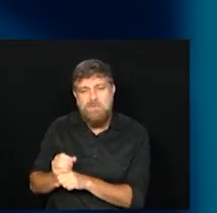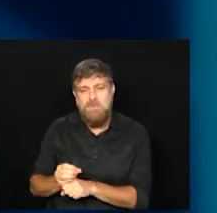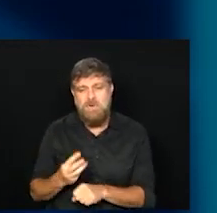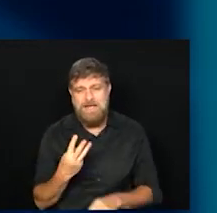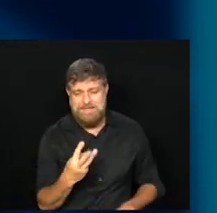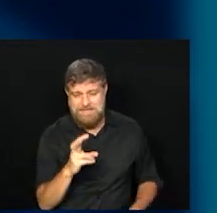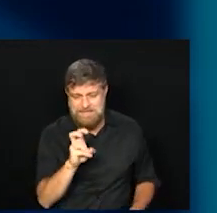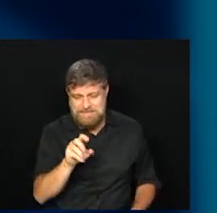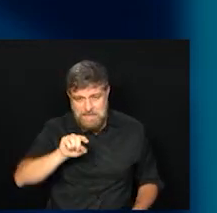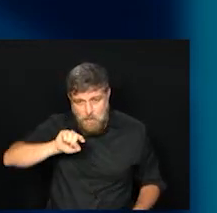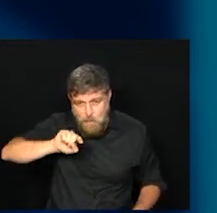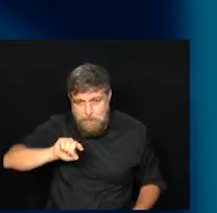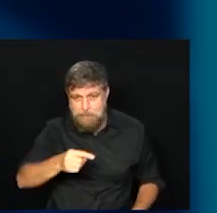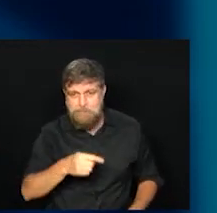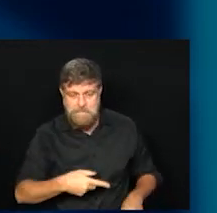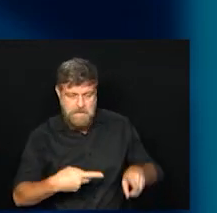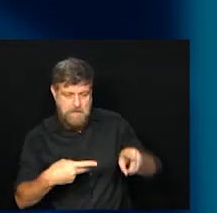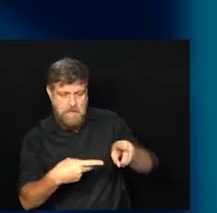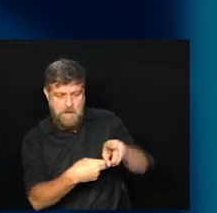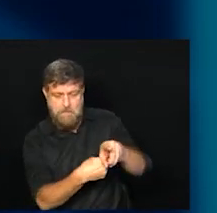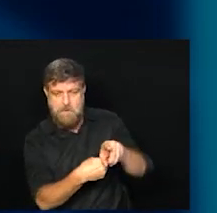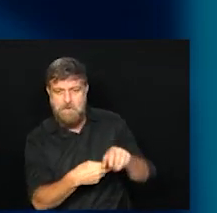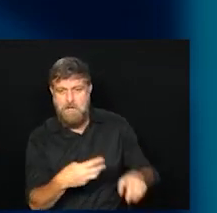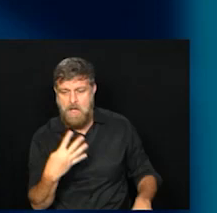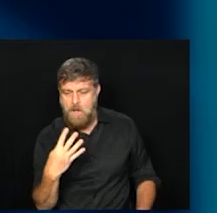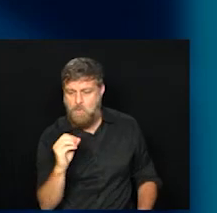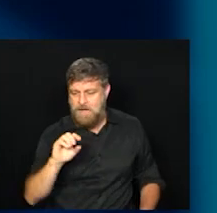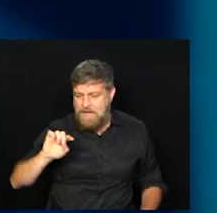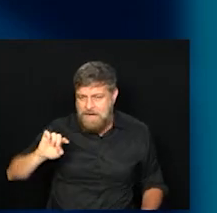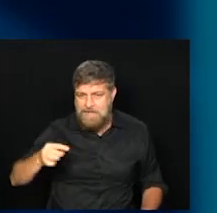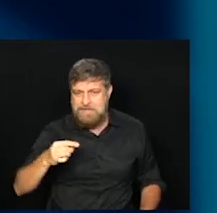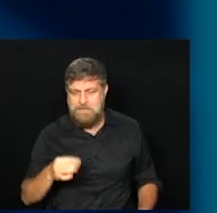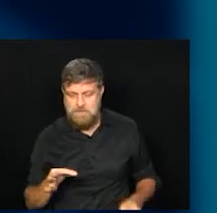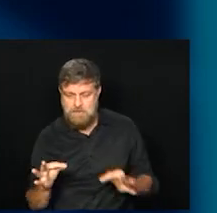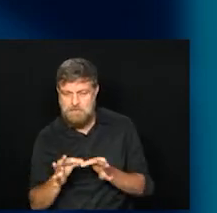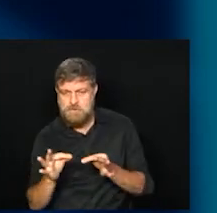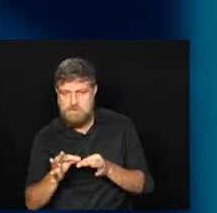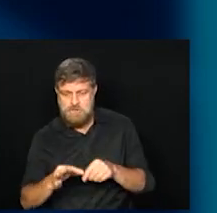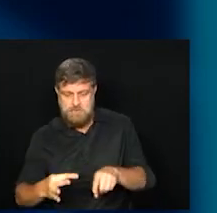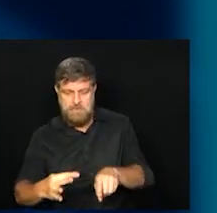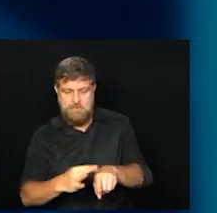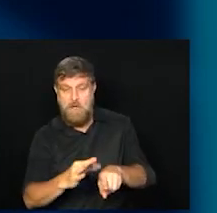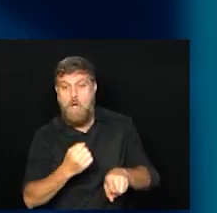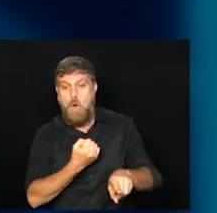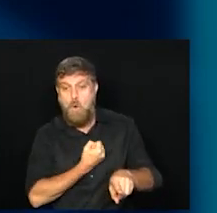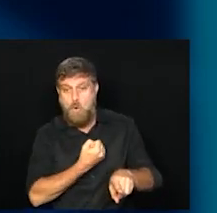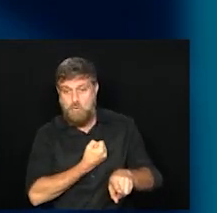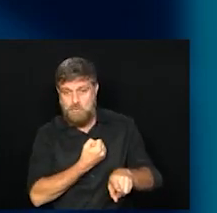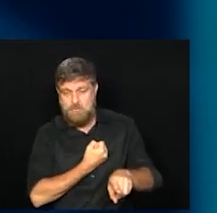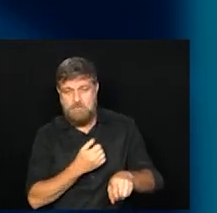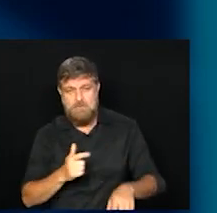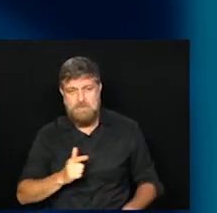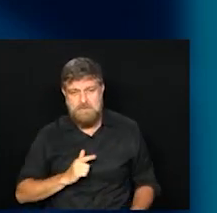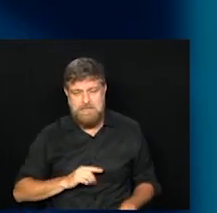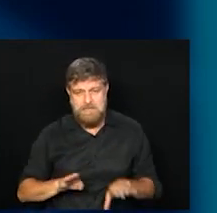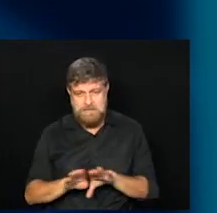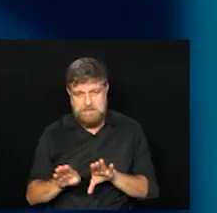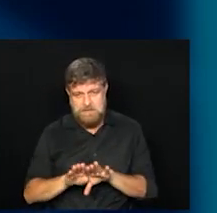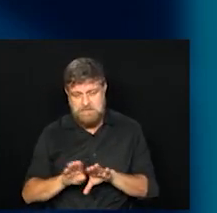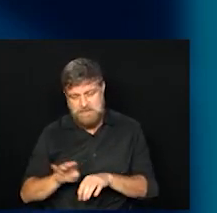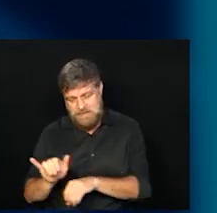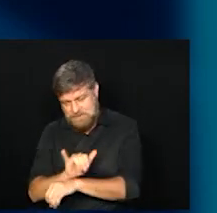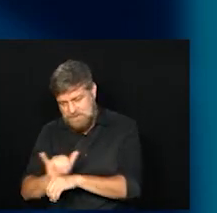35 mil castrações e mais de 40 mil microchipagens de cães e gatos. Menciona ainda que a medida